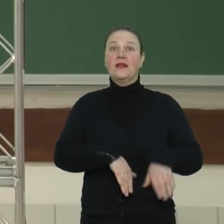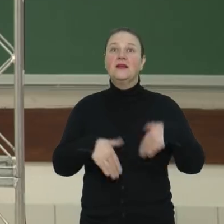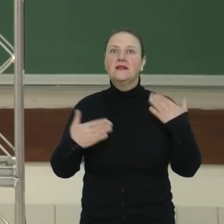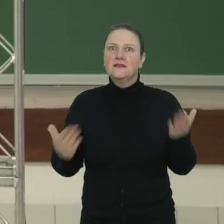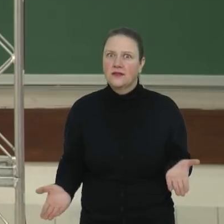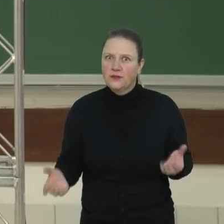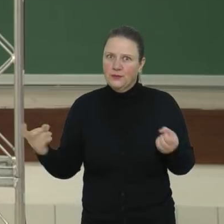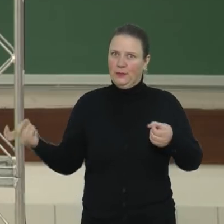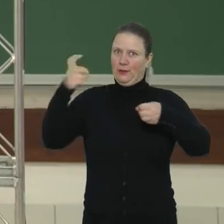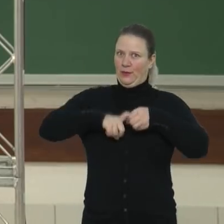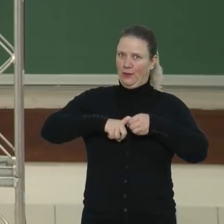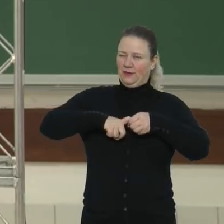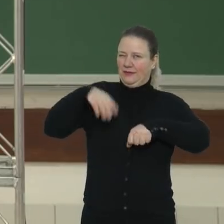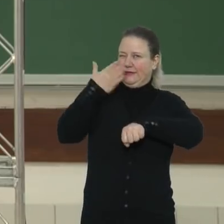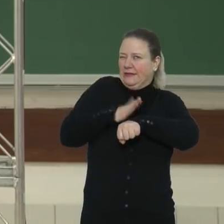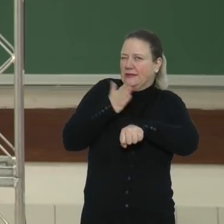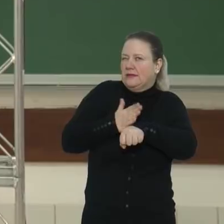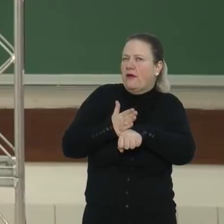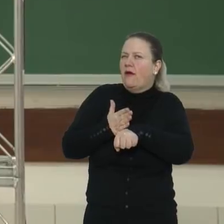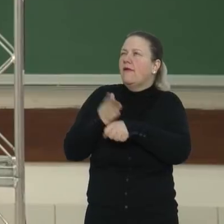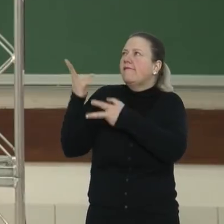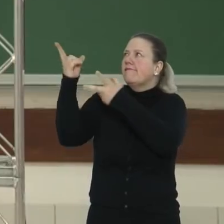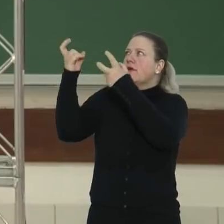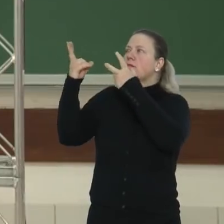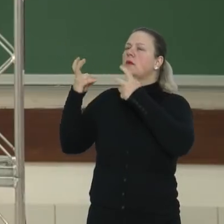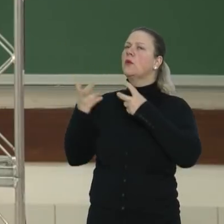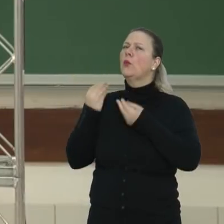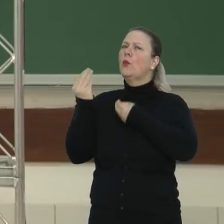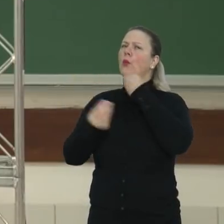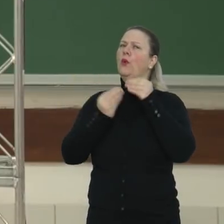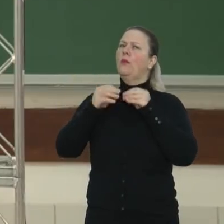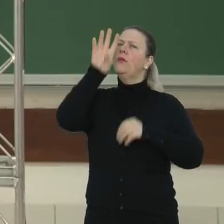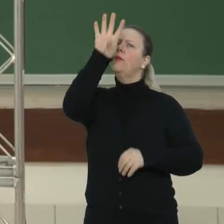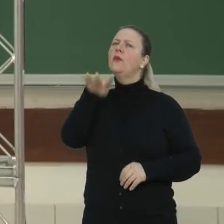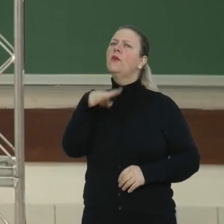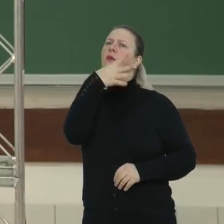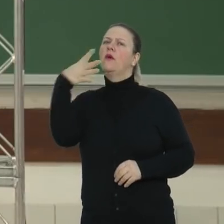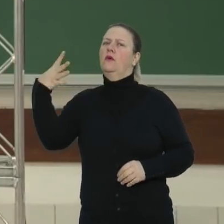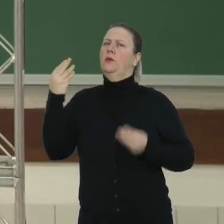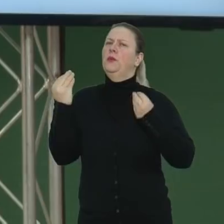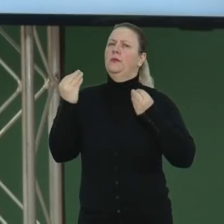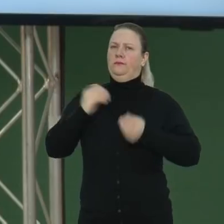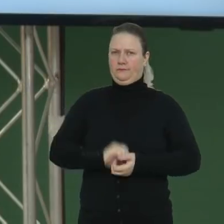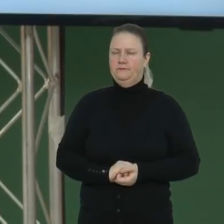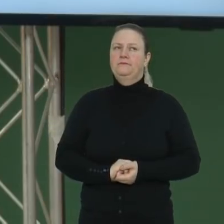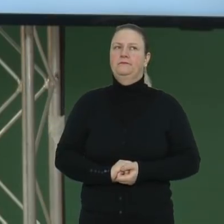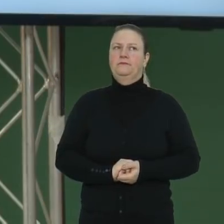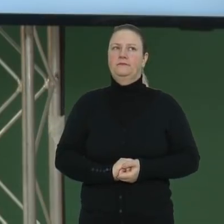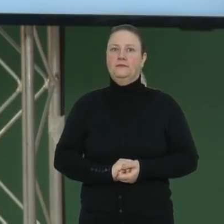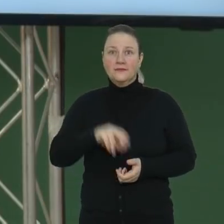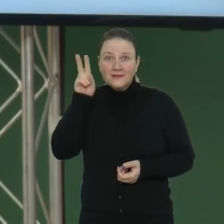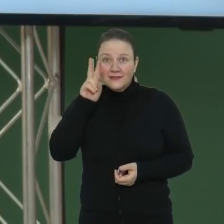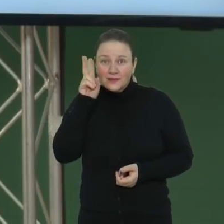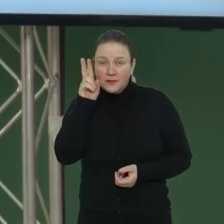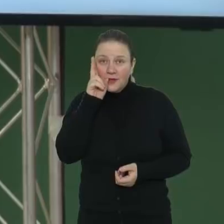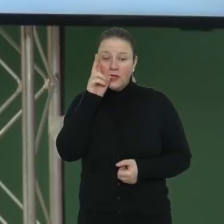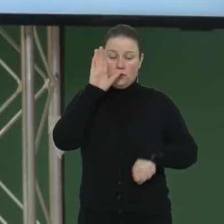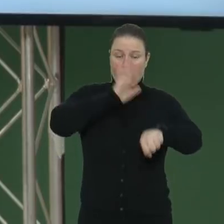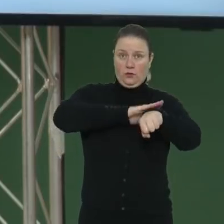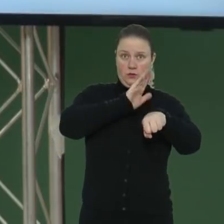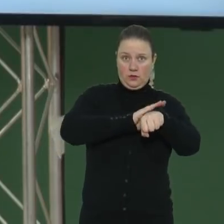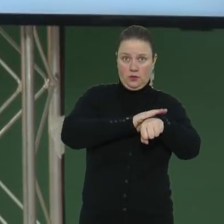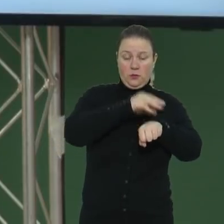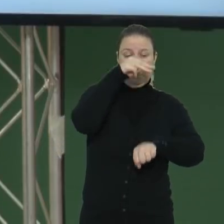Então, pessoal, vamos voltando e agora vamos verificar como que ficou o nosso quadro, ok? Então, aqui, eu comentei com vocês com os tempos, né?